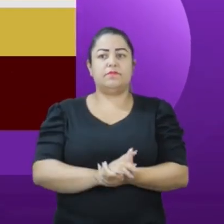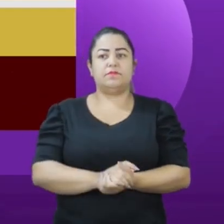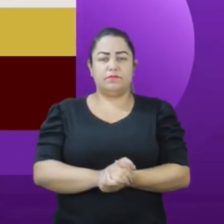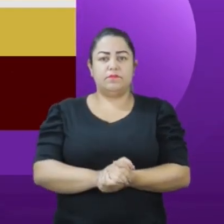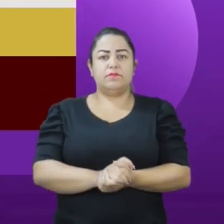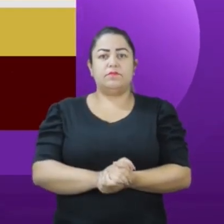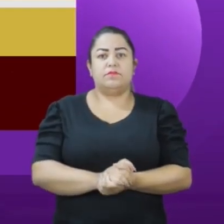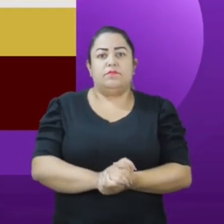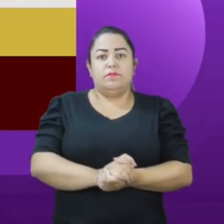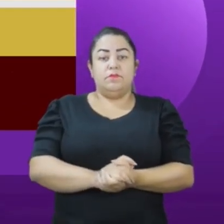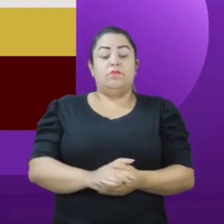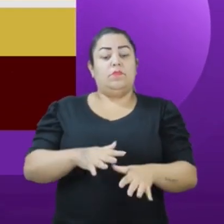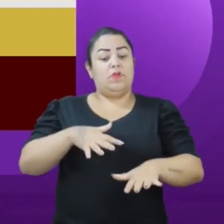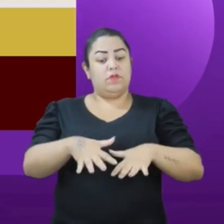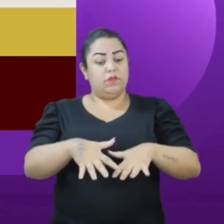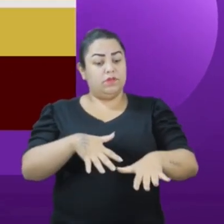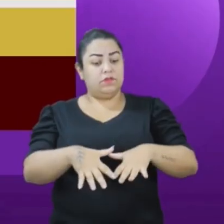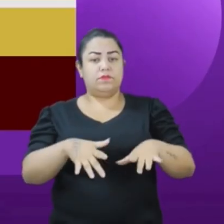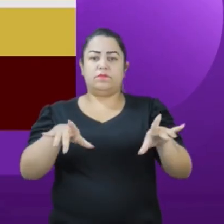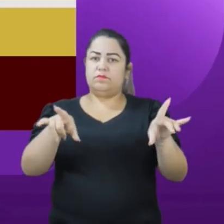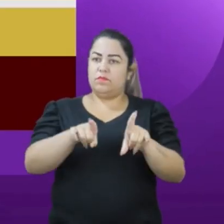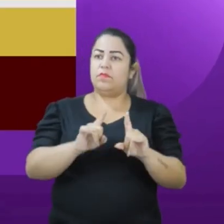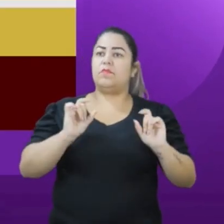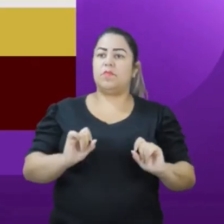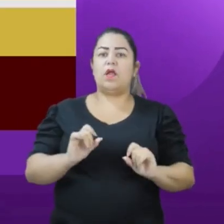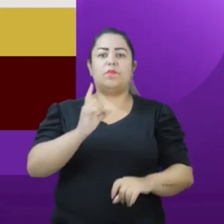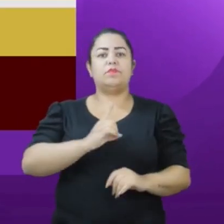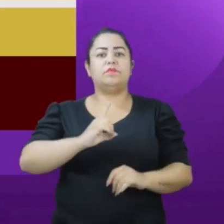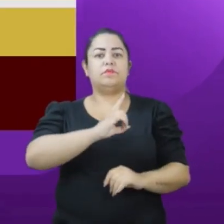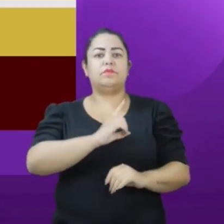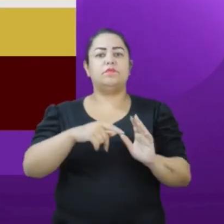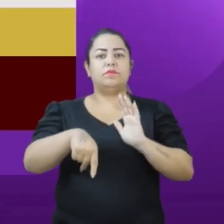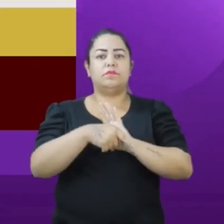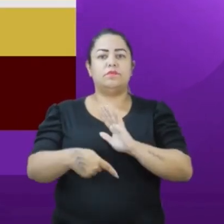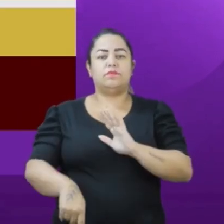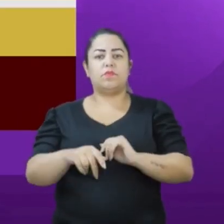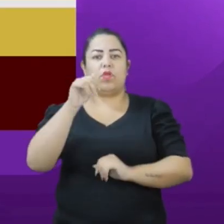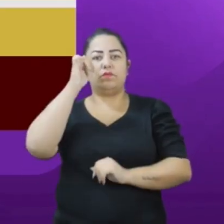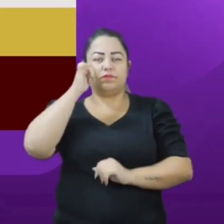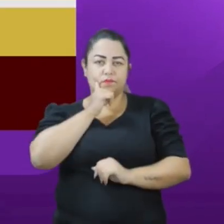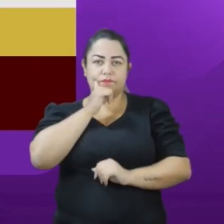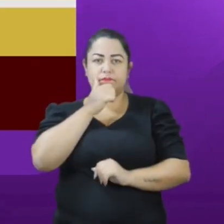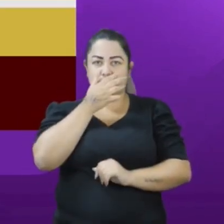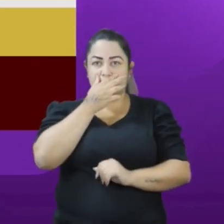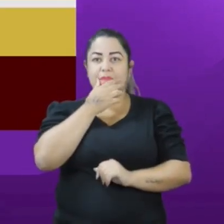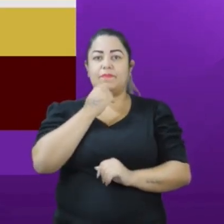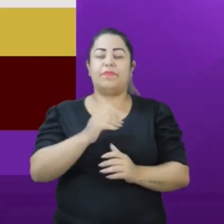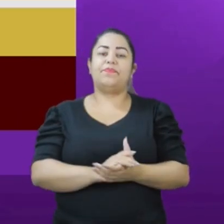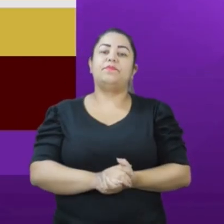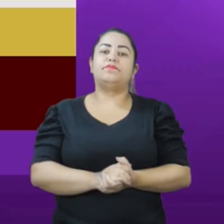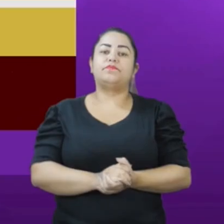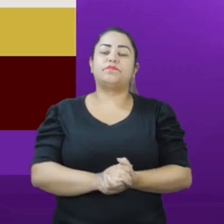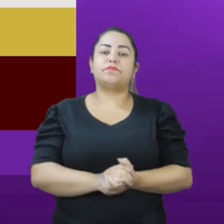tem esse movimento para tornar obrigatório o funcionamento das delegacias, né, das delegacias especializadas